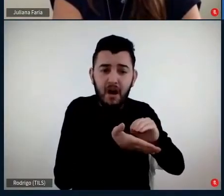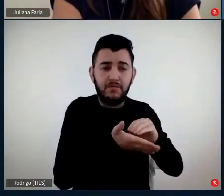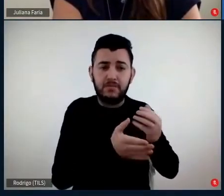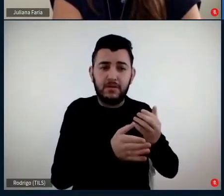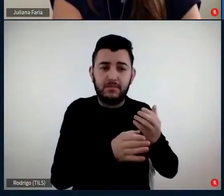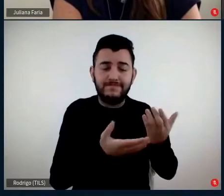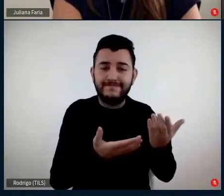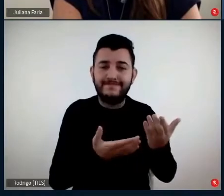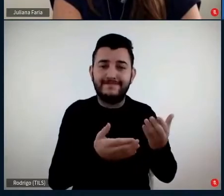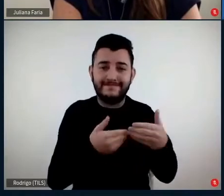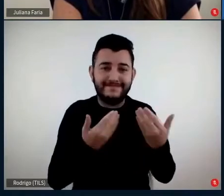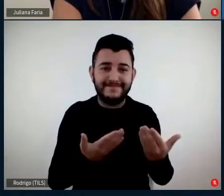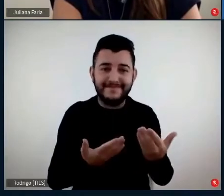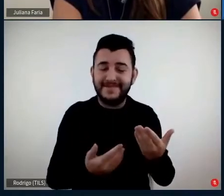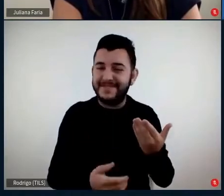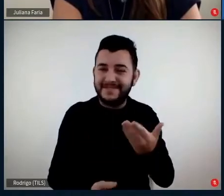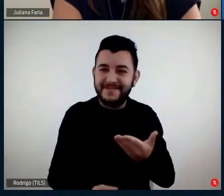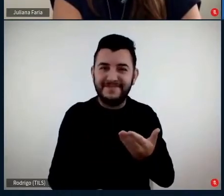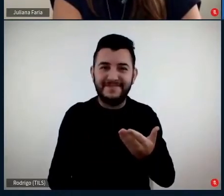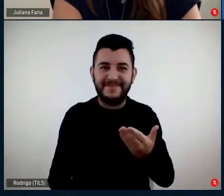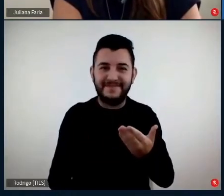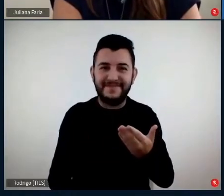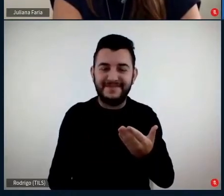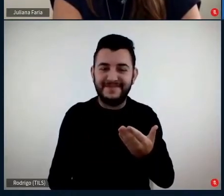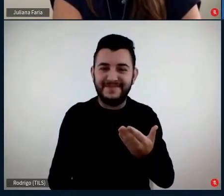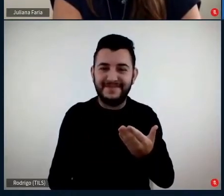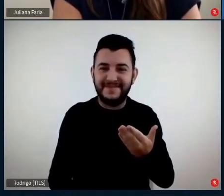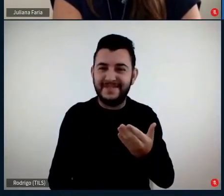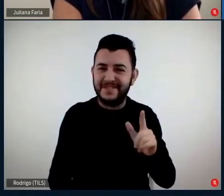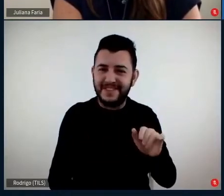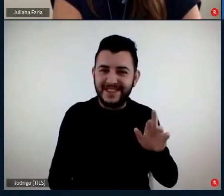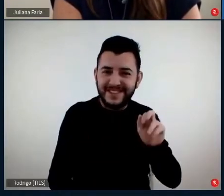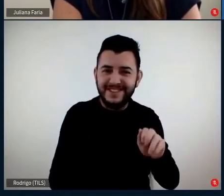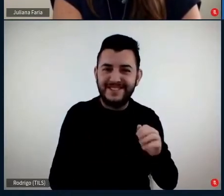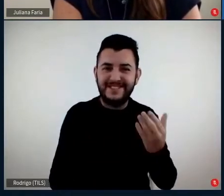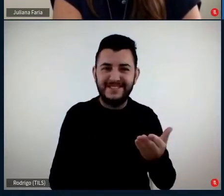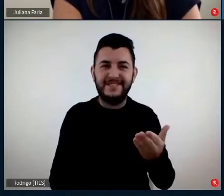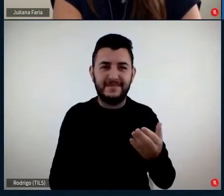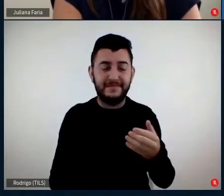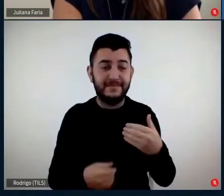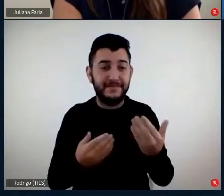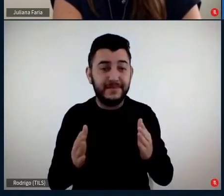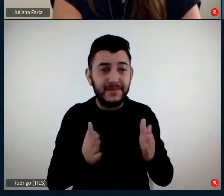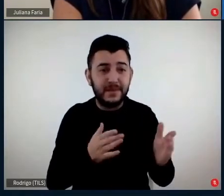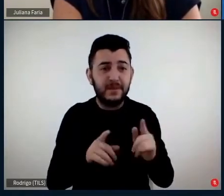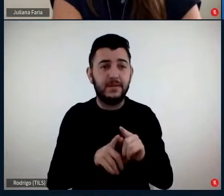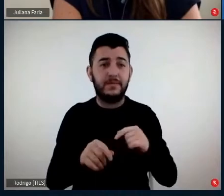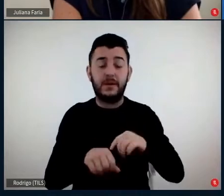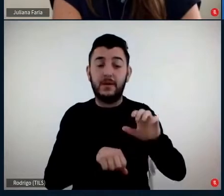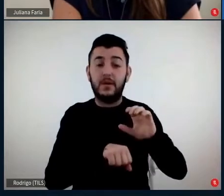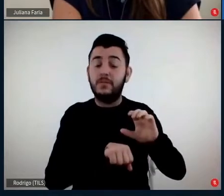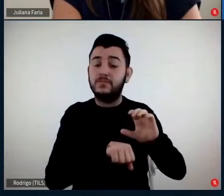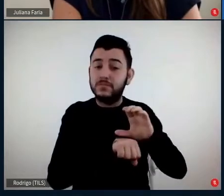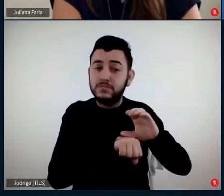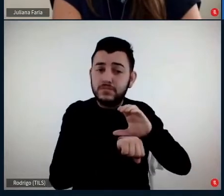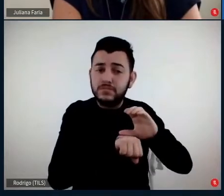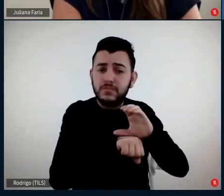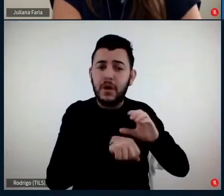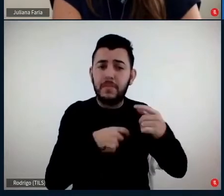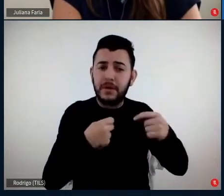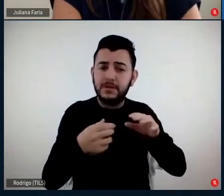que. Olha aí a tua voz, Lira. Que precisa ter uma reformulação. Os CAIs precisam se unir, eles